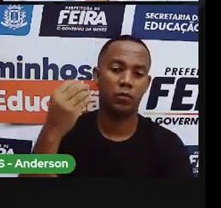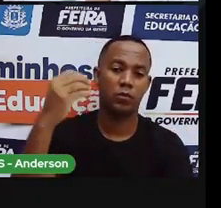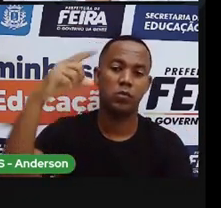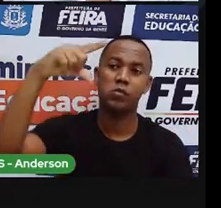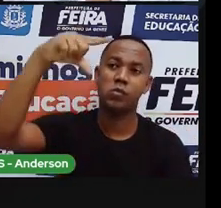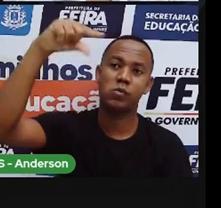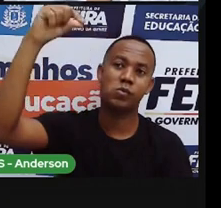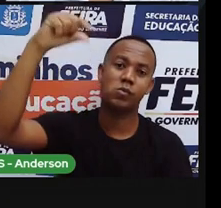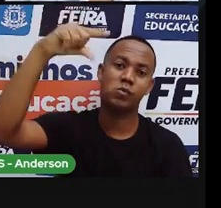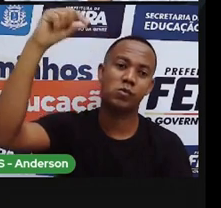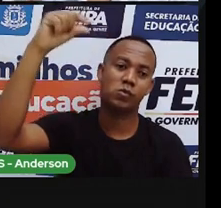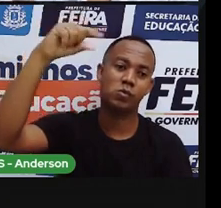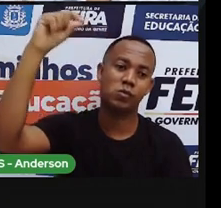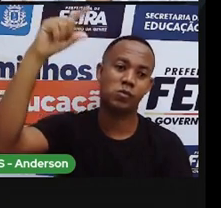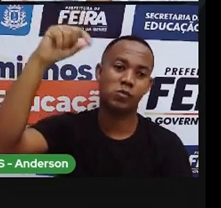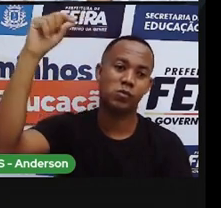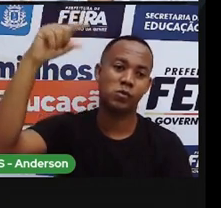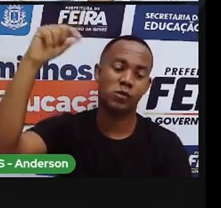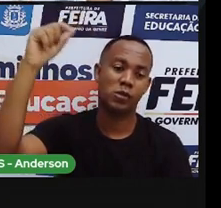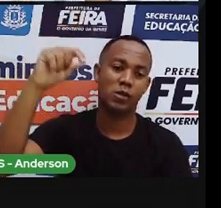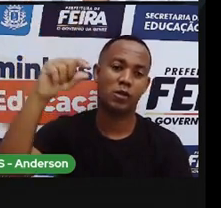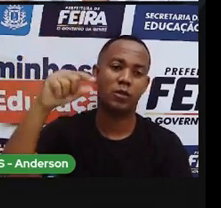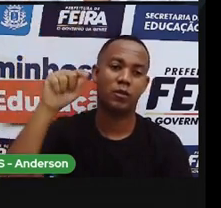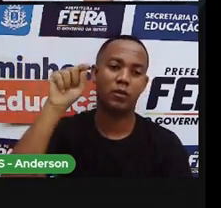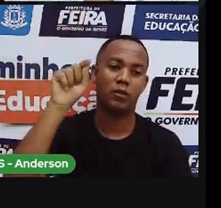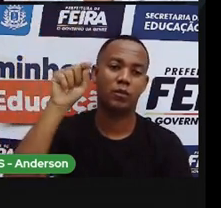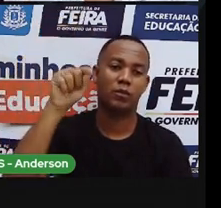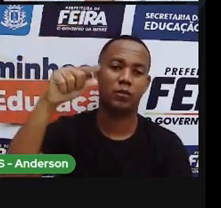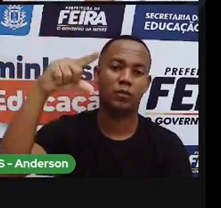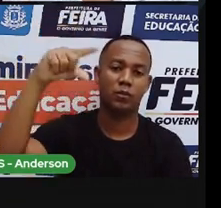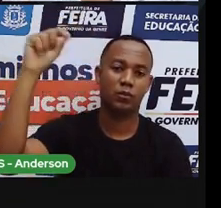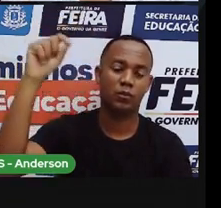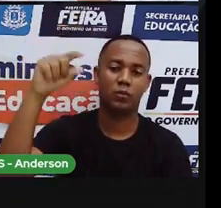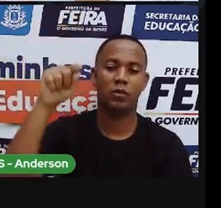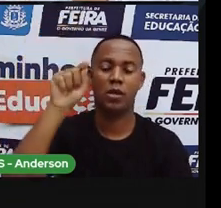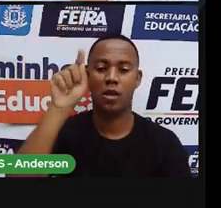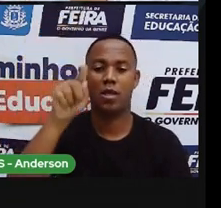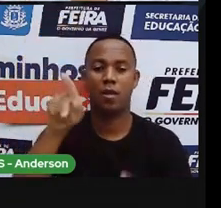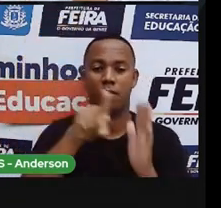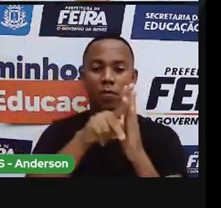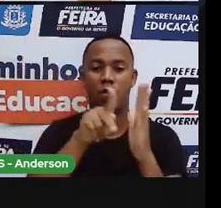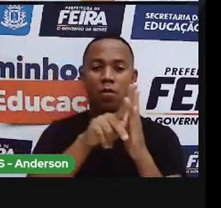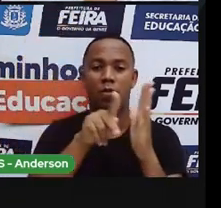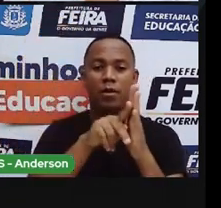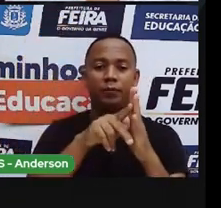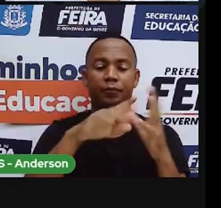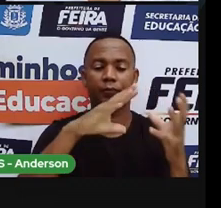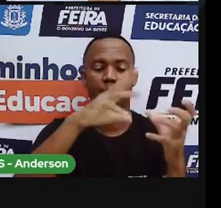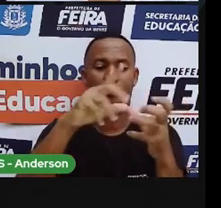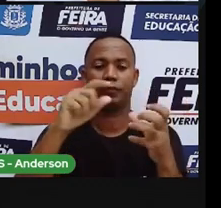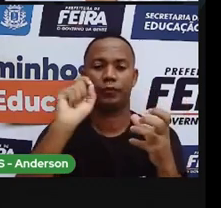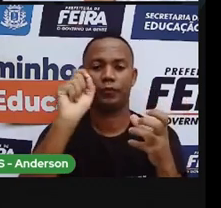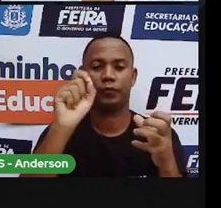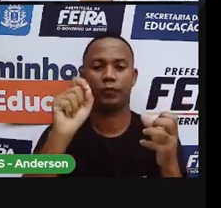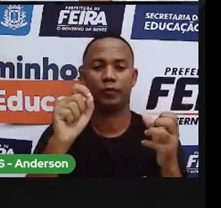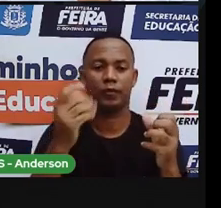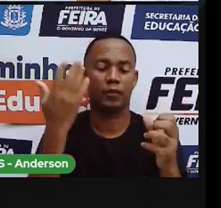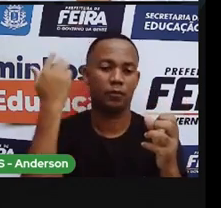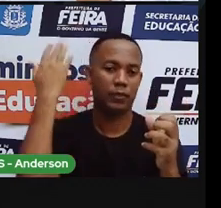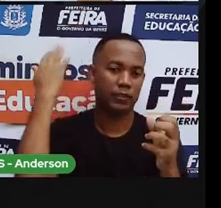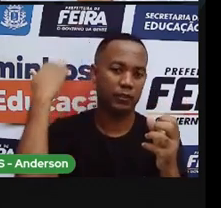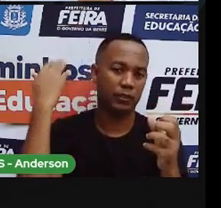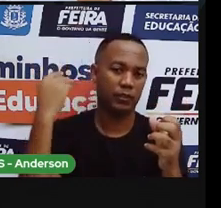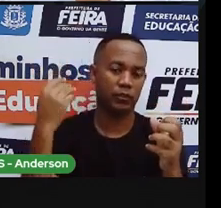satélite natural da Terra? O satélite natural da Terra é a Lua. Possivelmente é formado devido à colisão entre